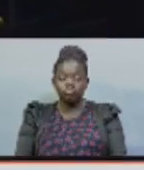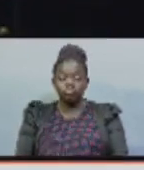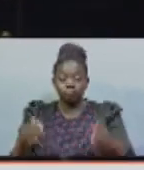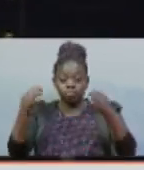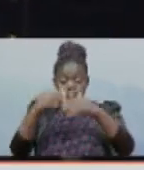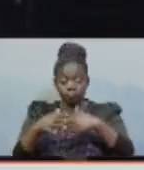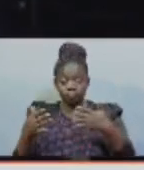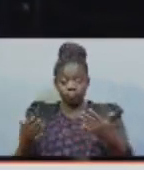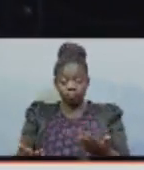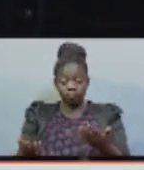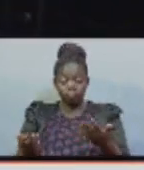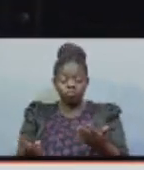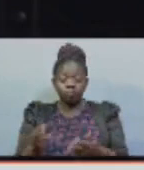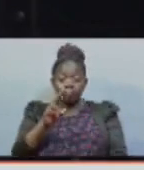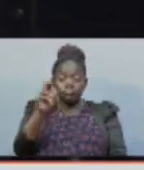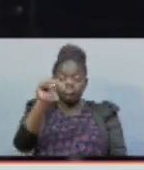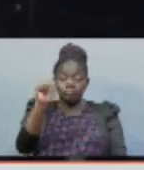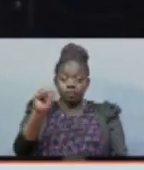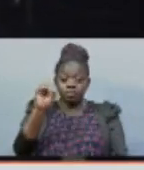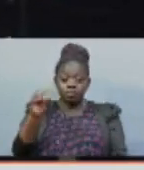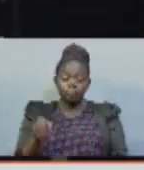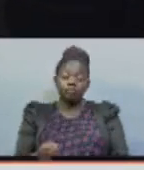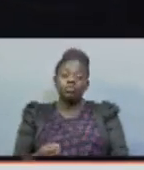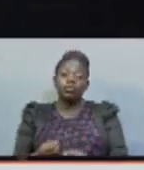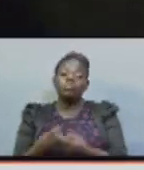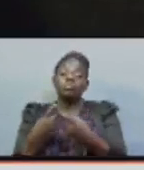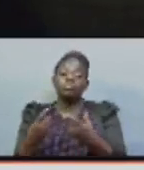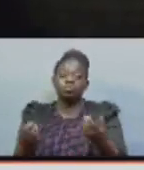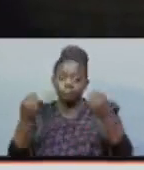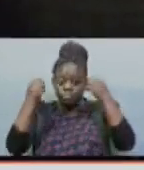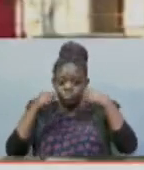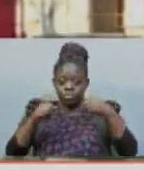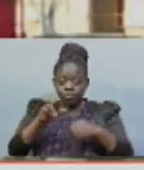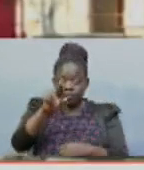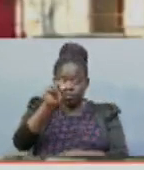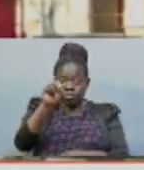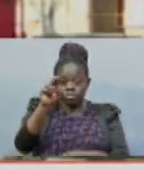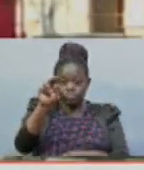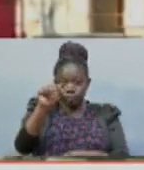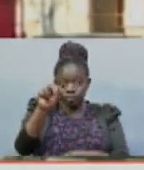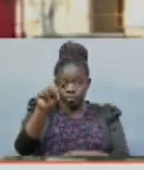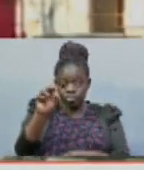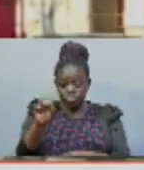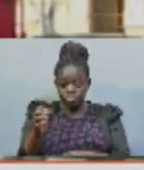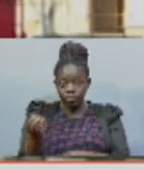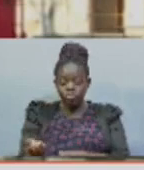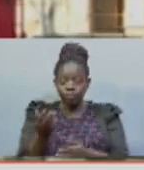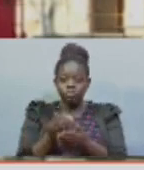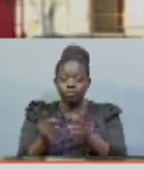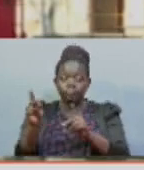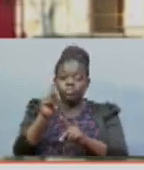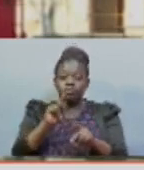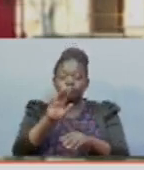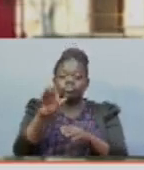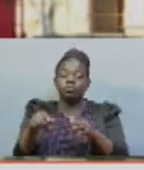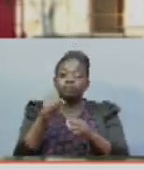Mochiro wabadu wakalipaka na kibiduka kama nyingarasha Erumba President wa Ukraine Volodymyr Zelensky asira abantu bonna